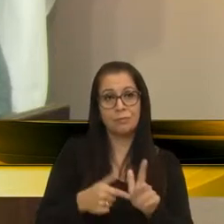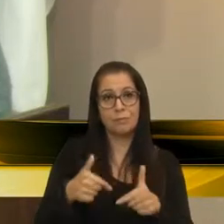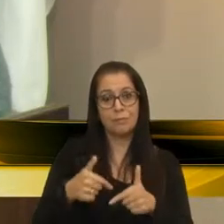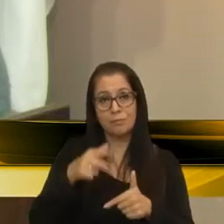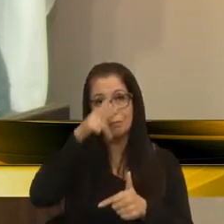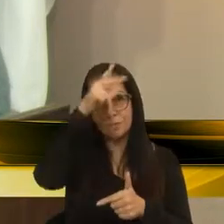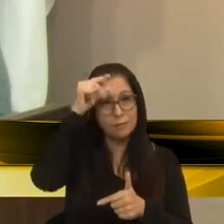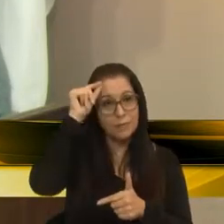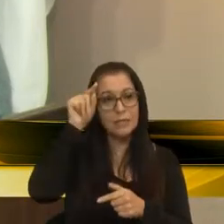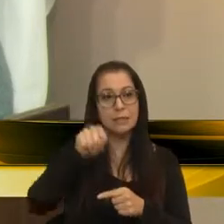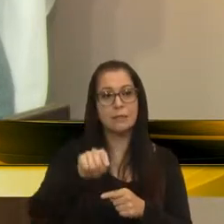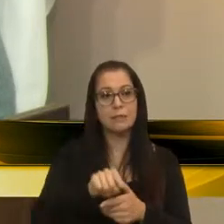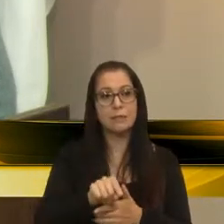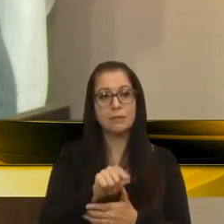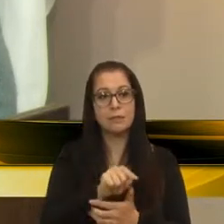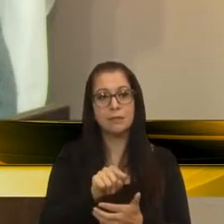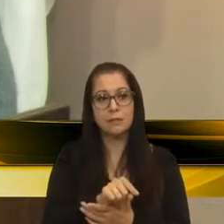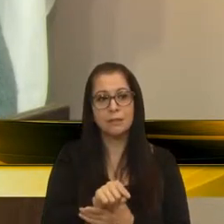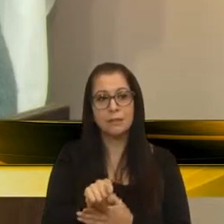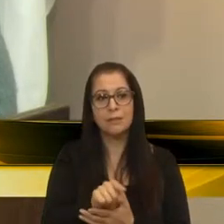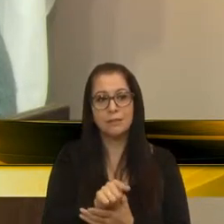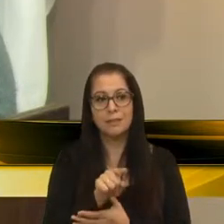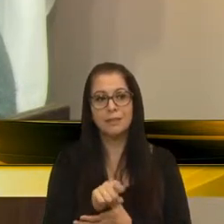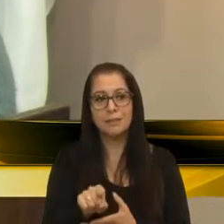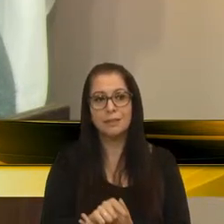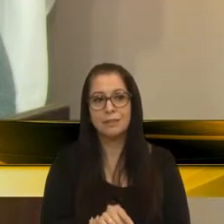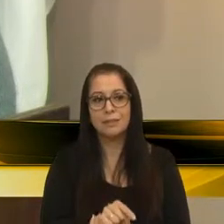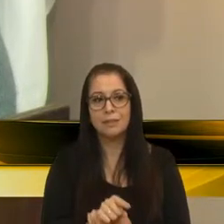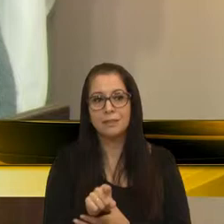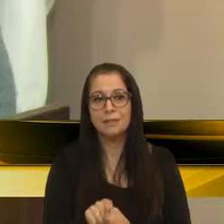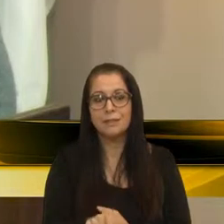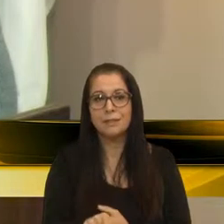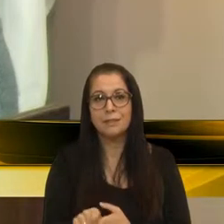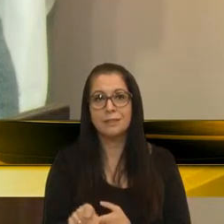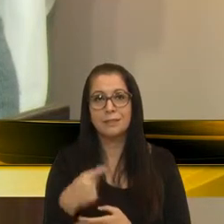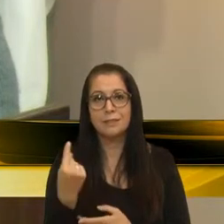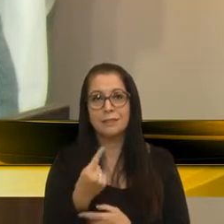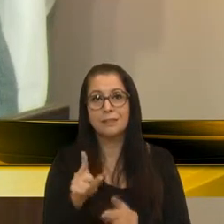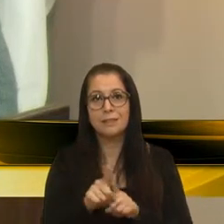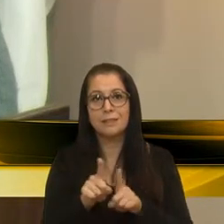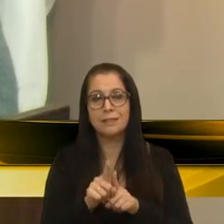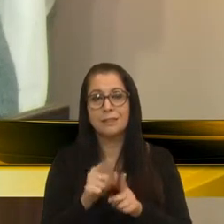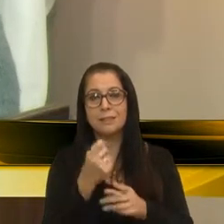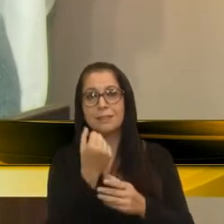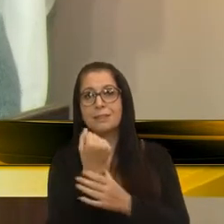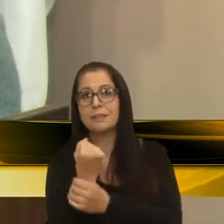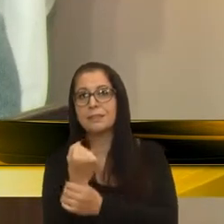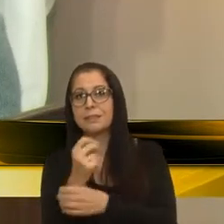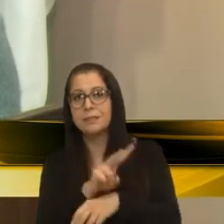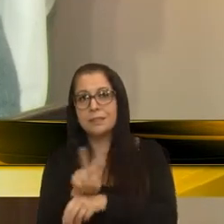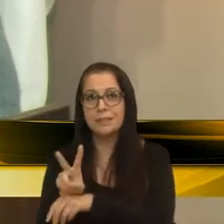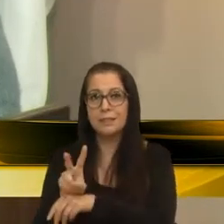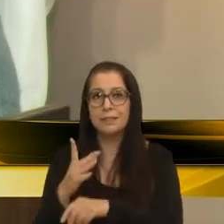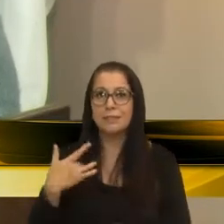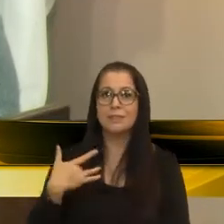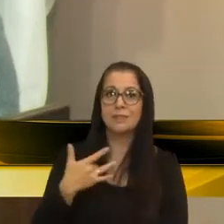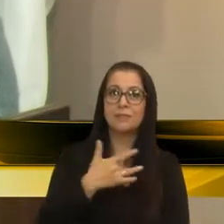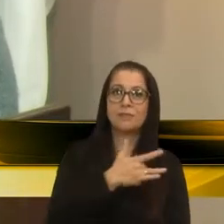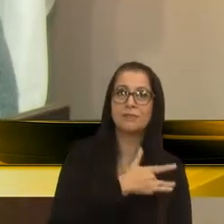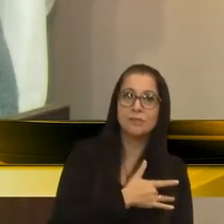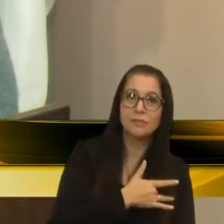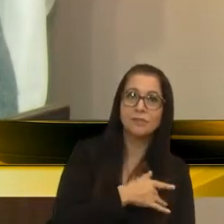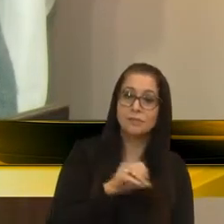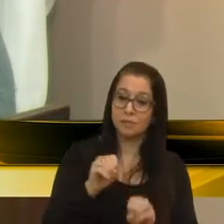público, que é o que cabe ao município, né? No que tange à segurança, à saúde e